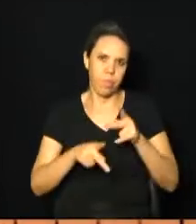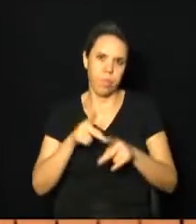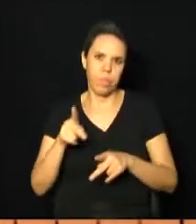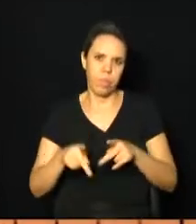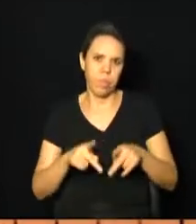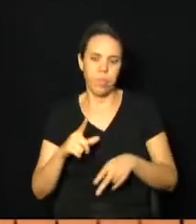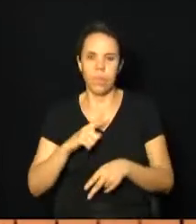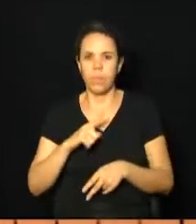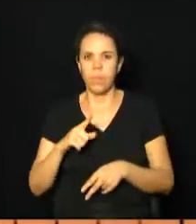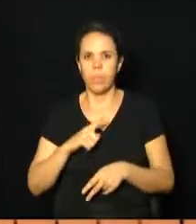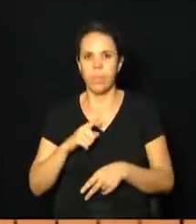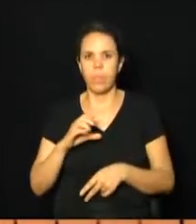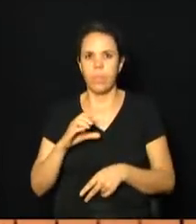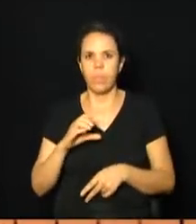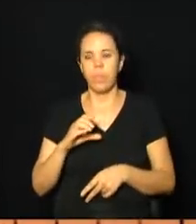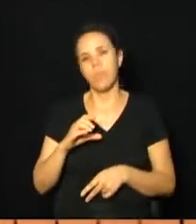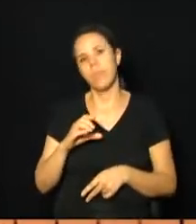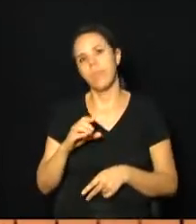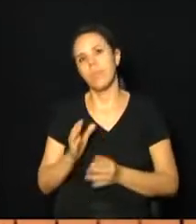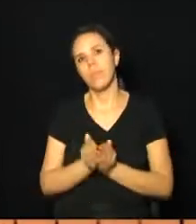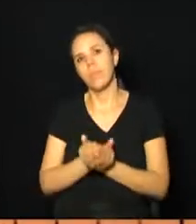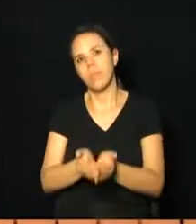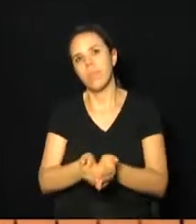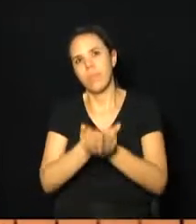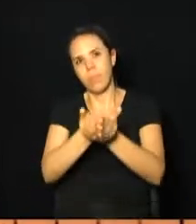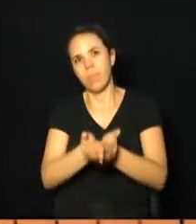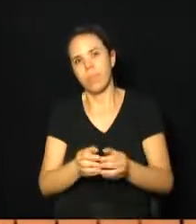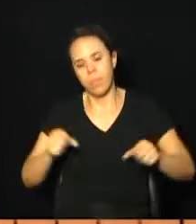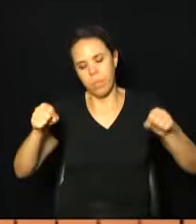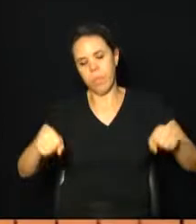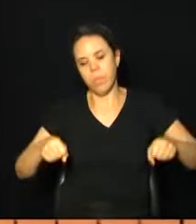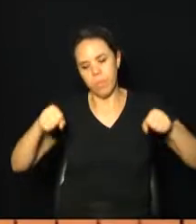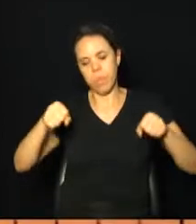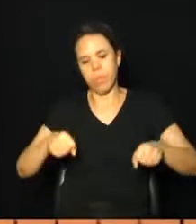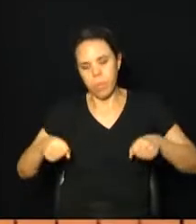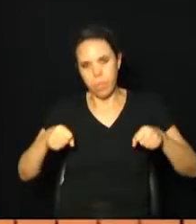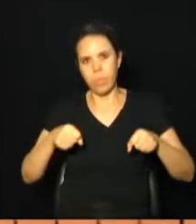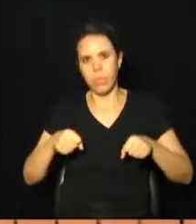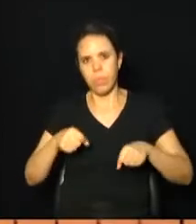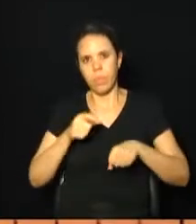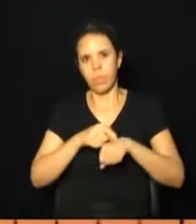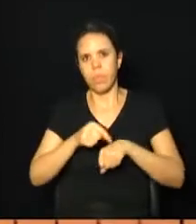tem de caiaque e remo em Souzas, que a gente faz a limpeza da Atibaia.